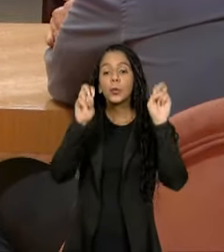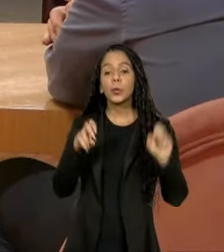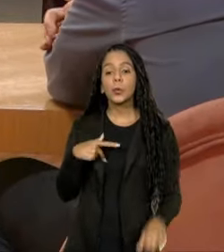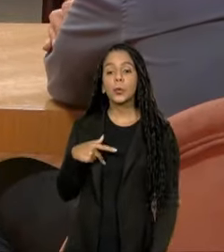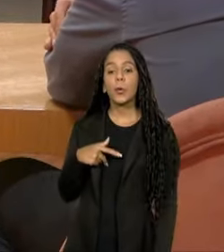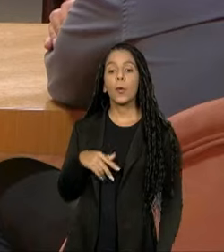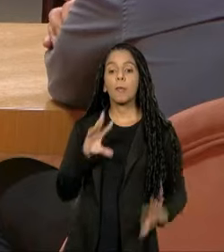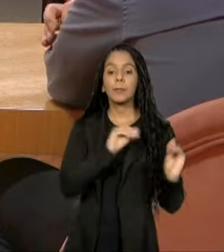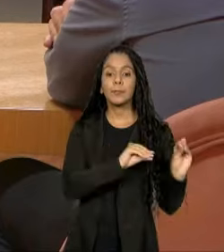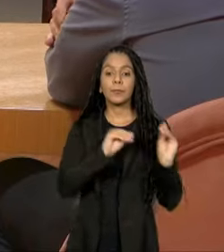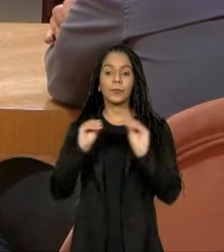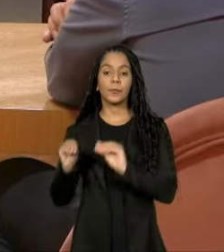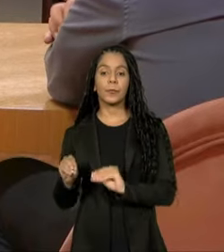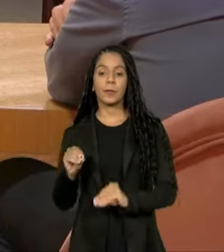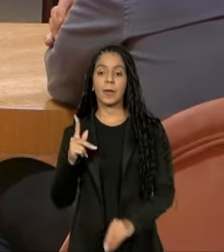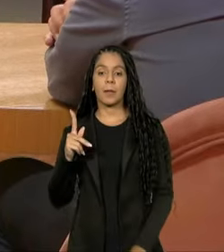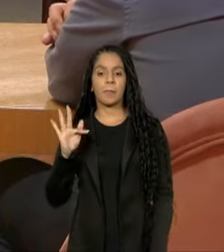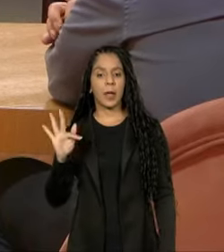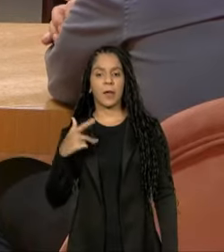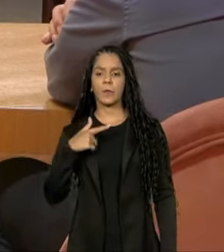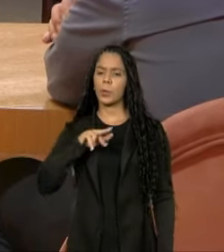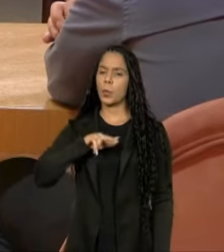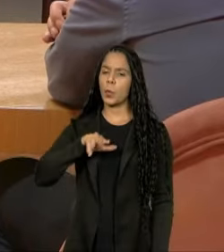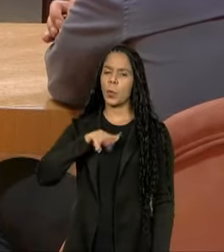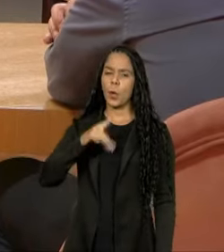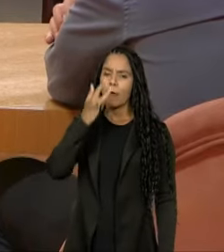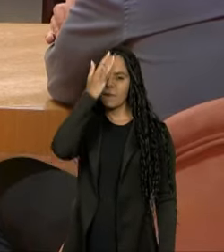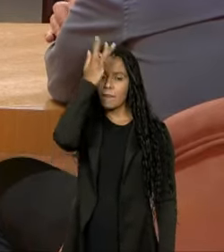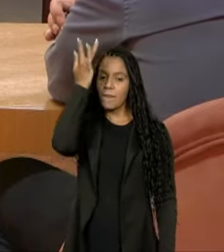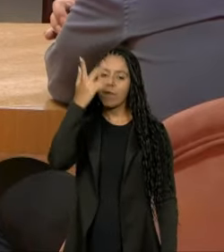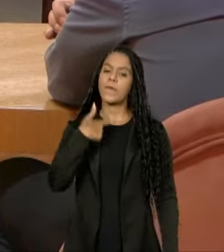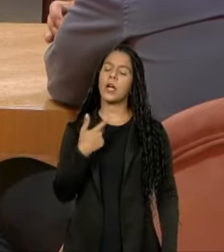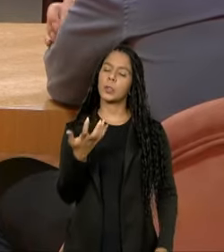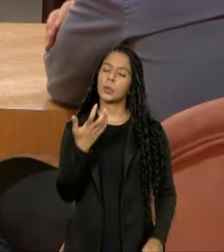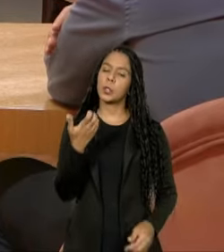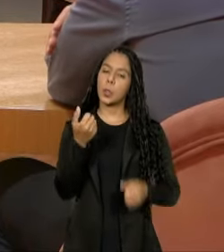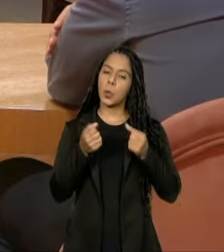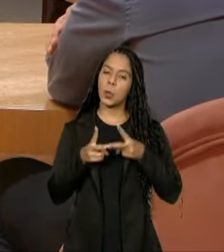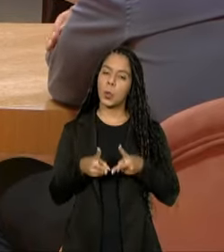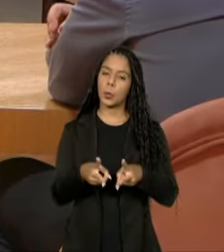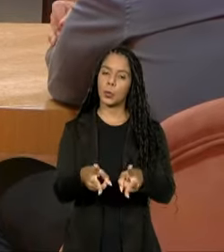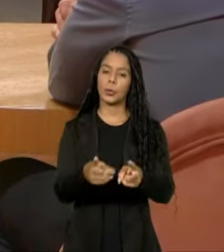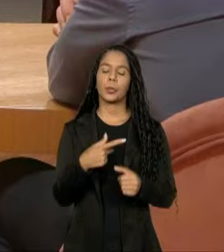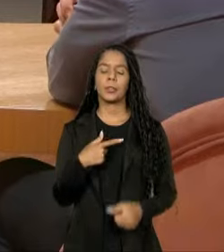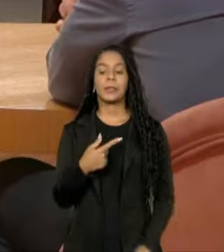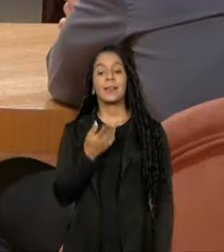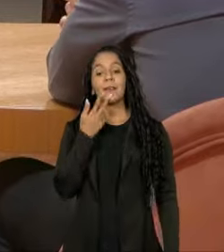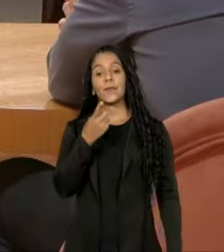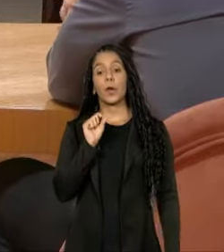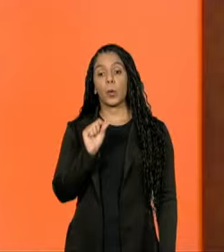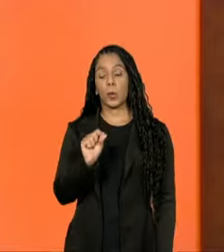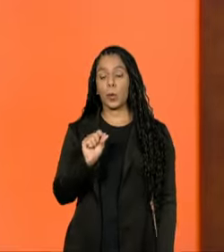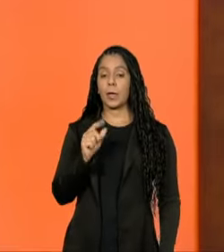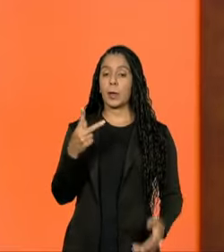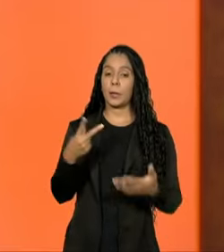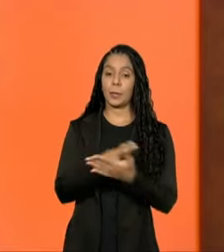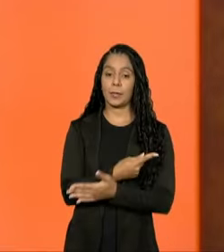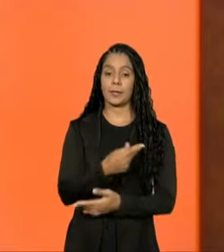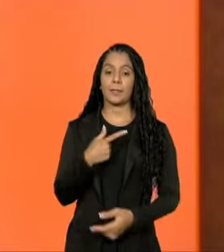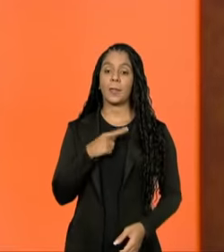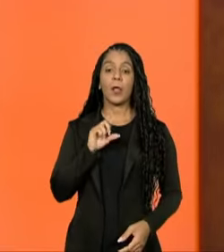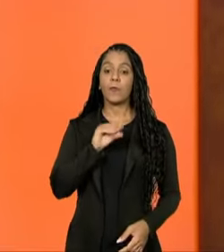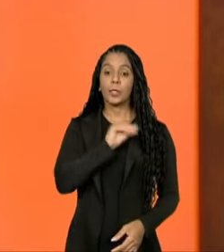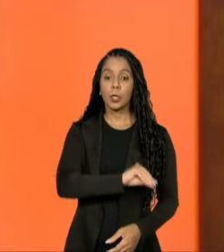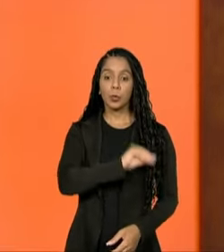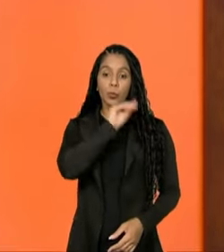da investigação. Isso. Você estava explicando que não é tão fácil. Exato. Queria, por favor, te pedir para você continuar. O Gustavo também estava pensando. É, o caso... você não